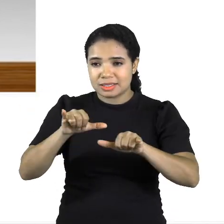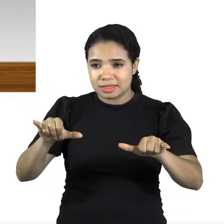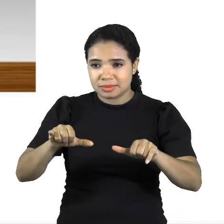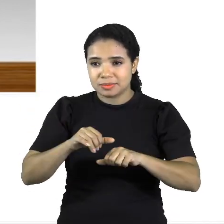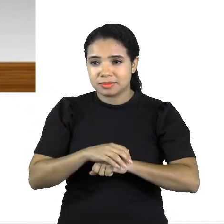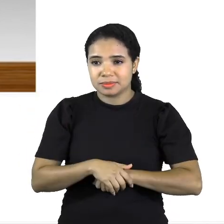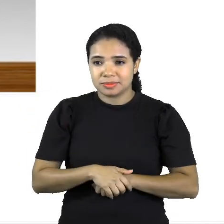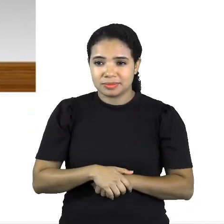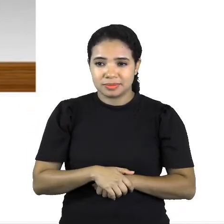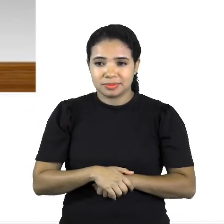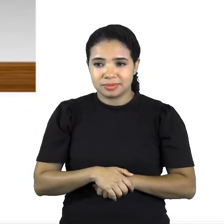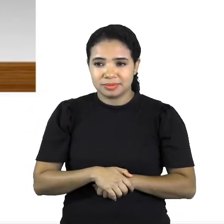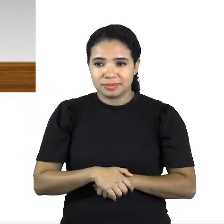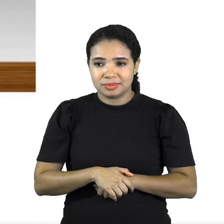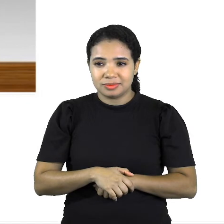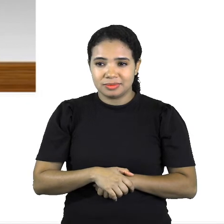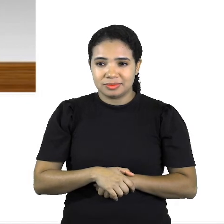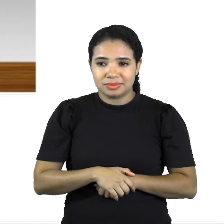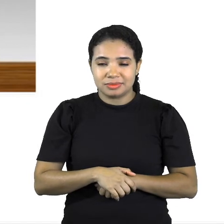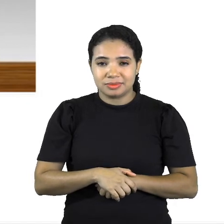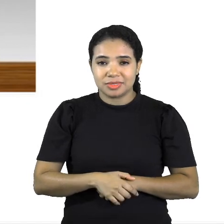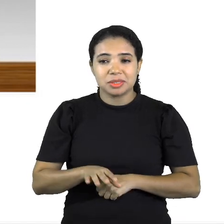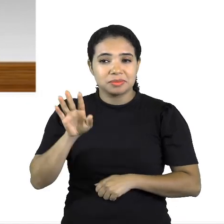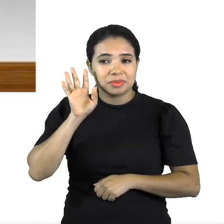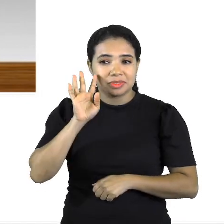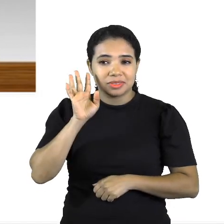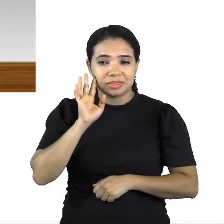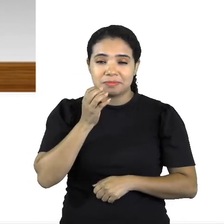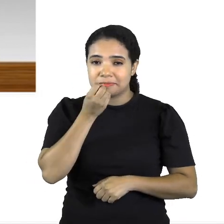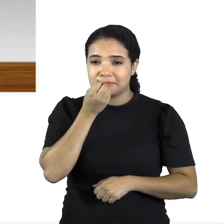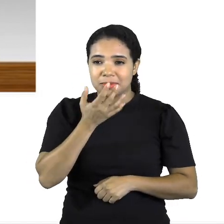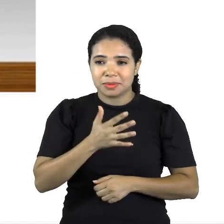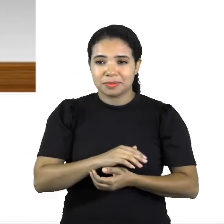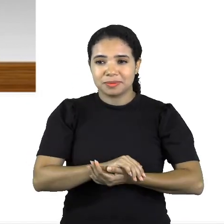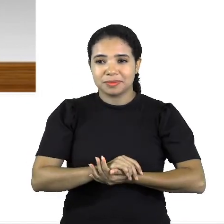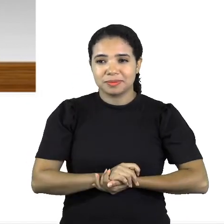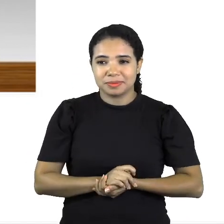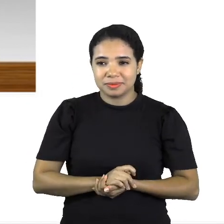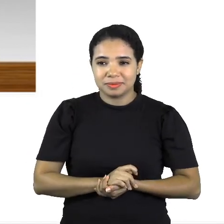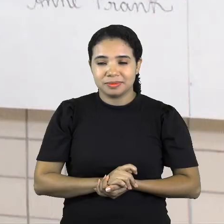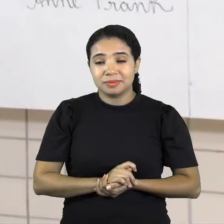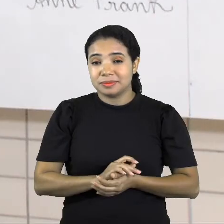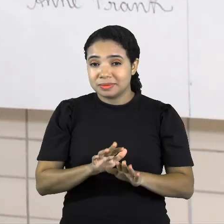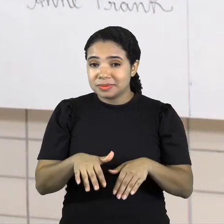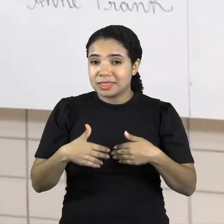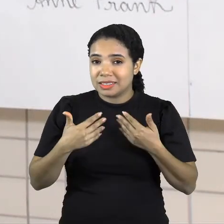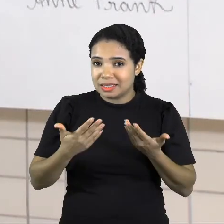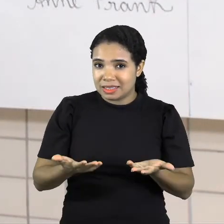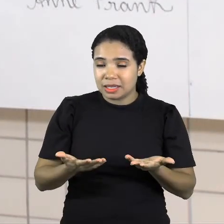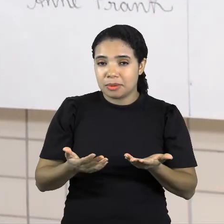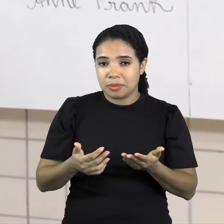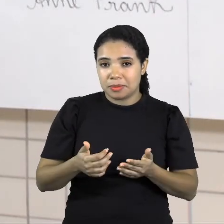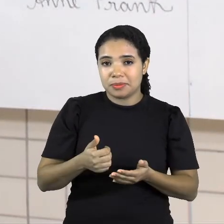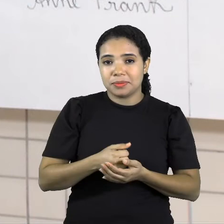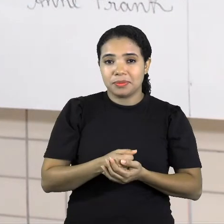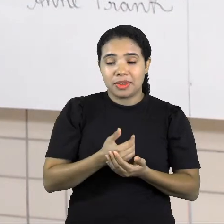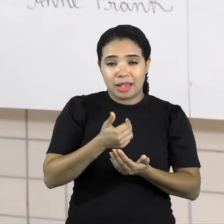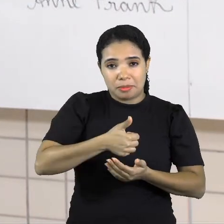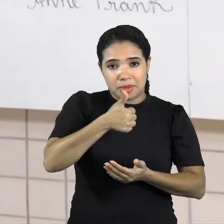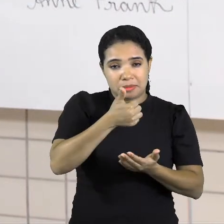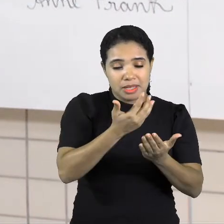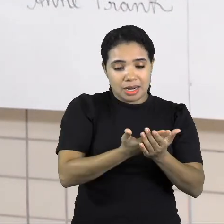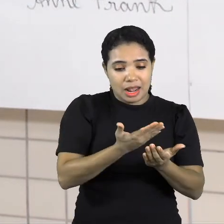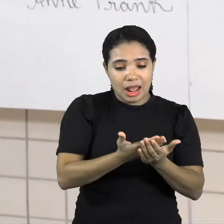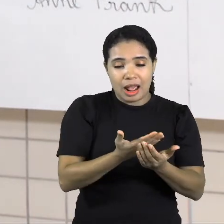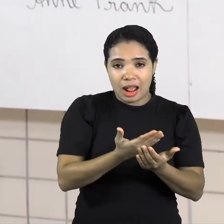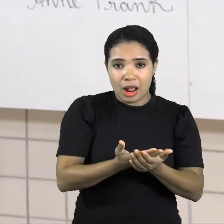eles colocaram as duas lado a lado, achei muito bacana, muito legal, né? Então é isso, pessoal, essa primeira aula que nós tivemos